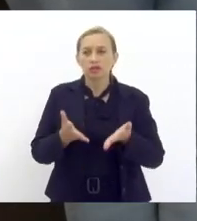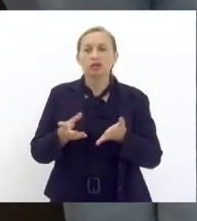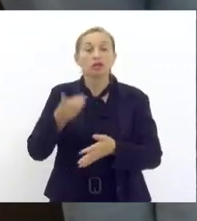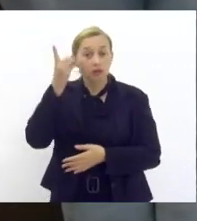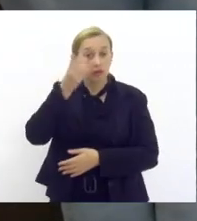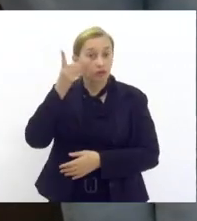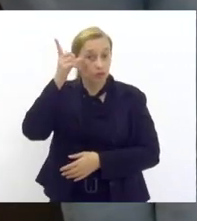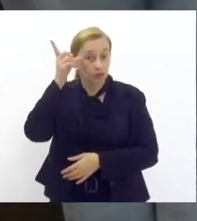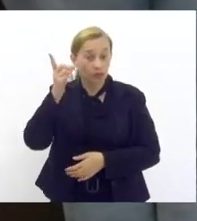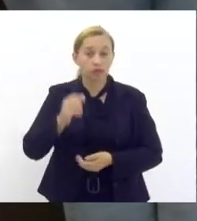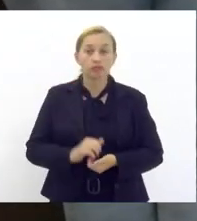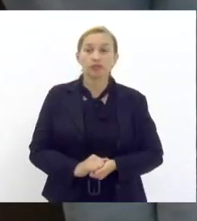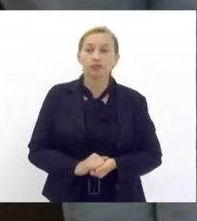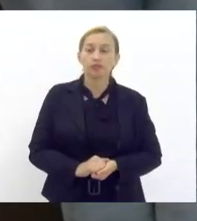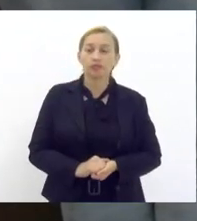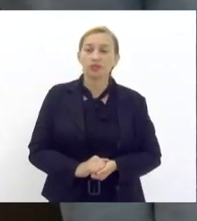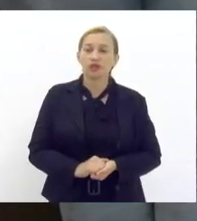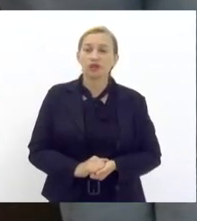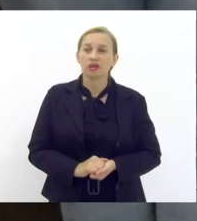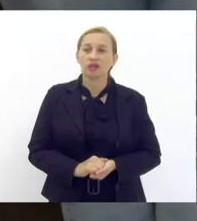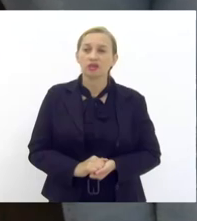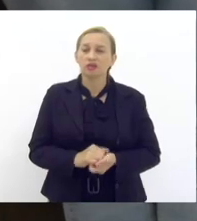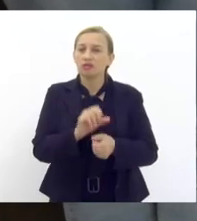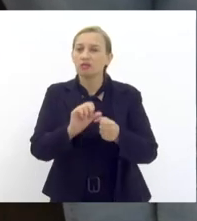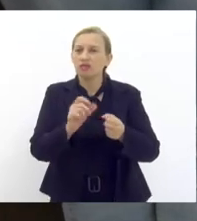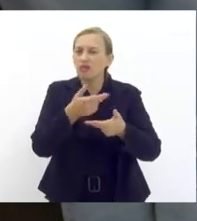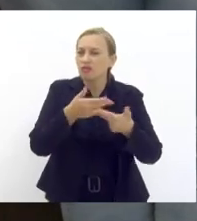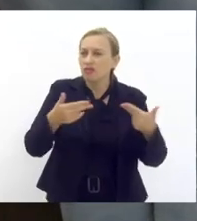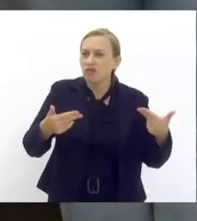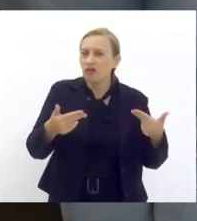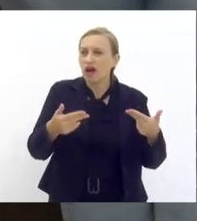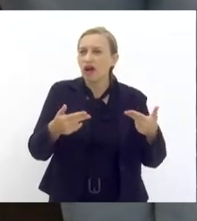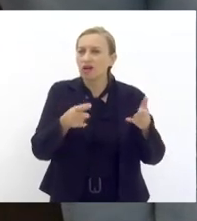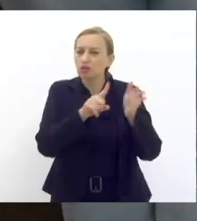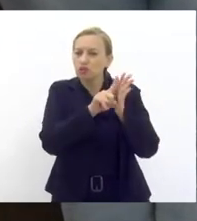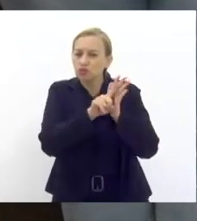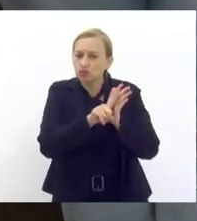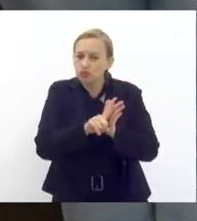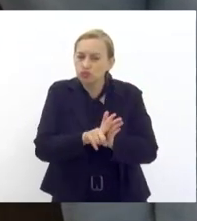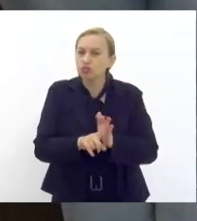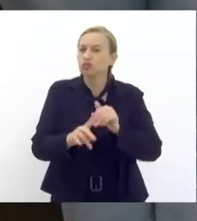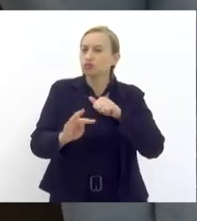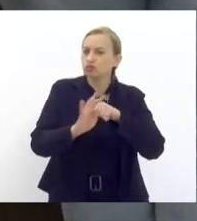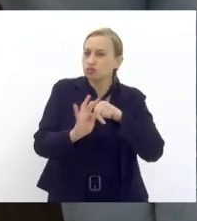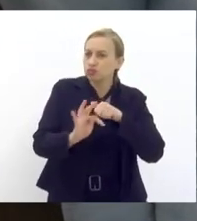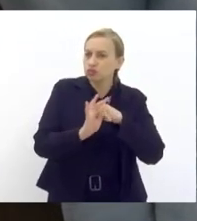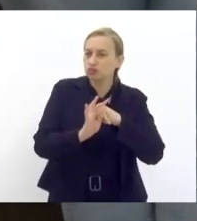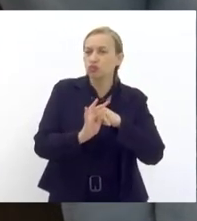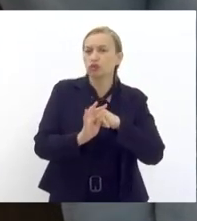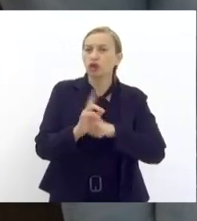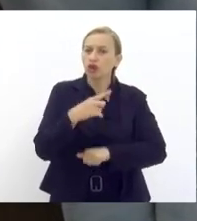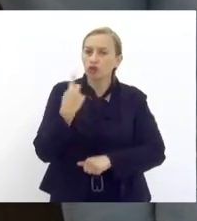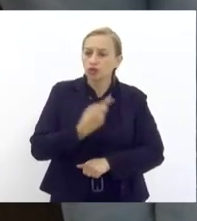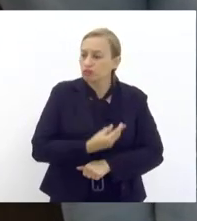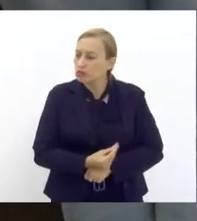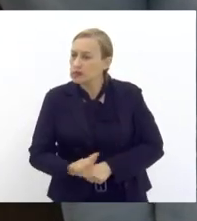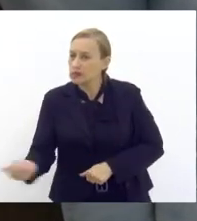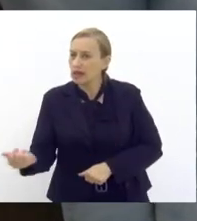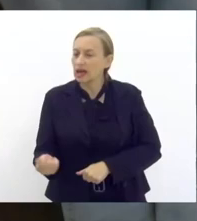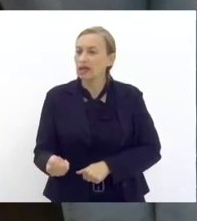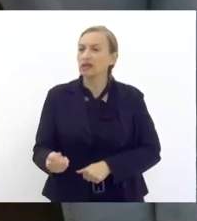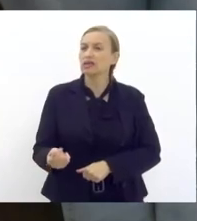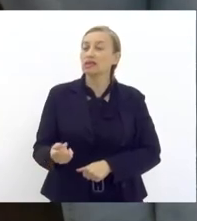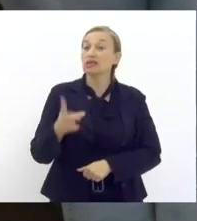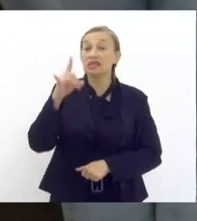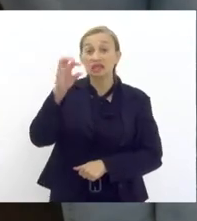deputada Lucinha, nós fizemos várias inspeções técnicas que fazia com que nós saíssemos bem